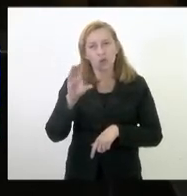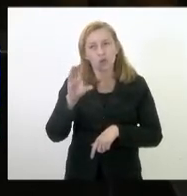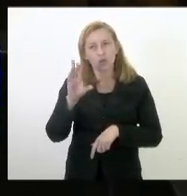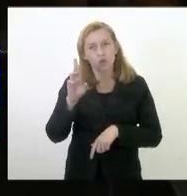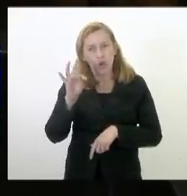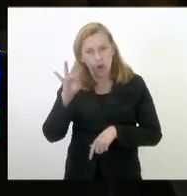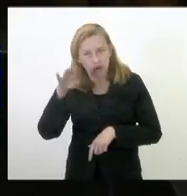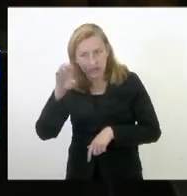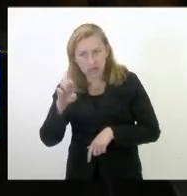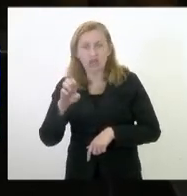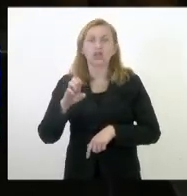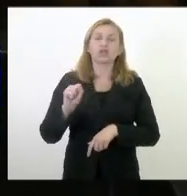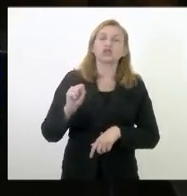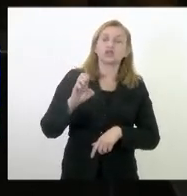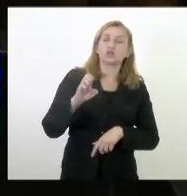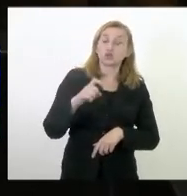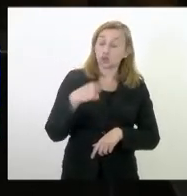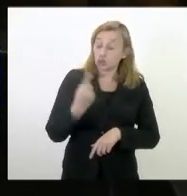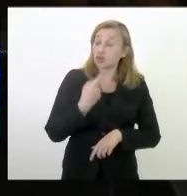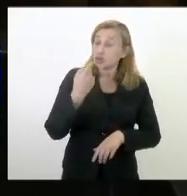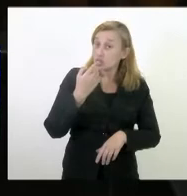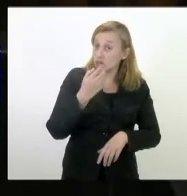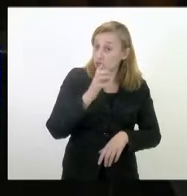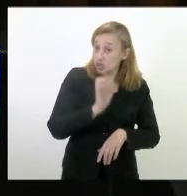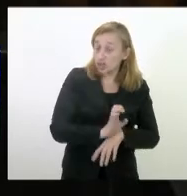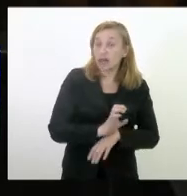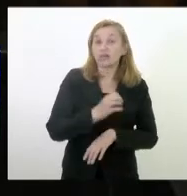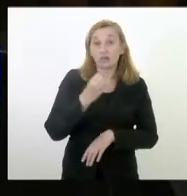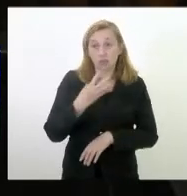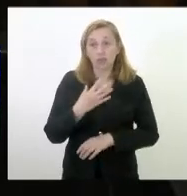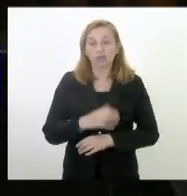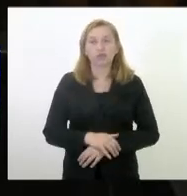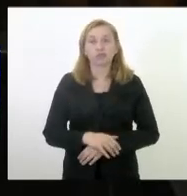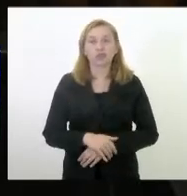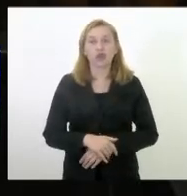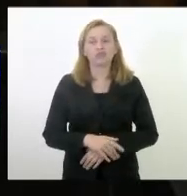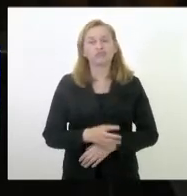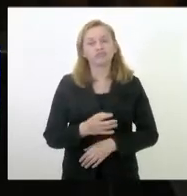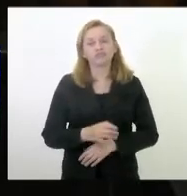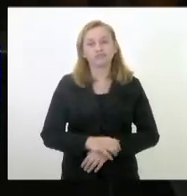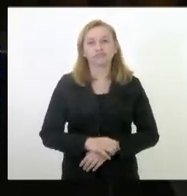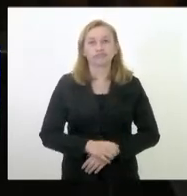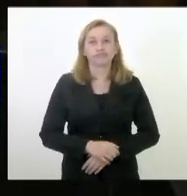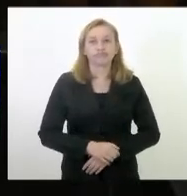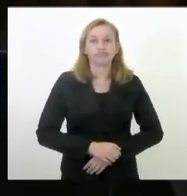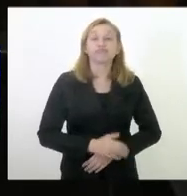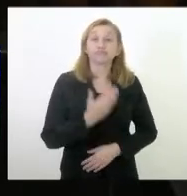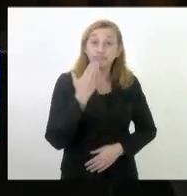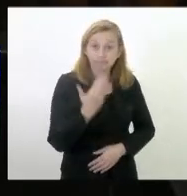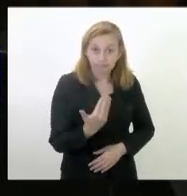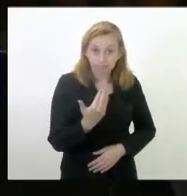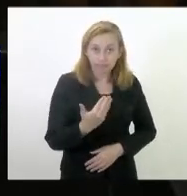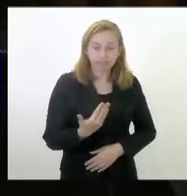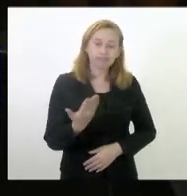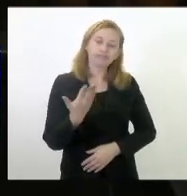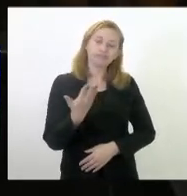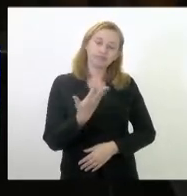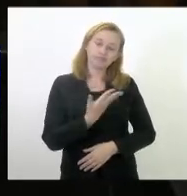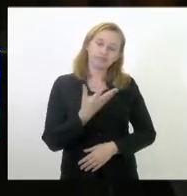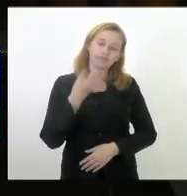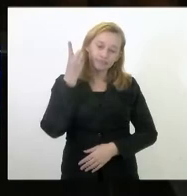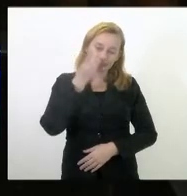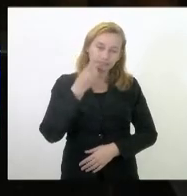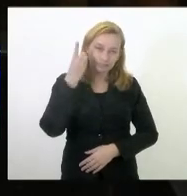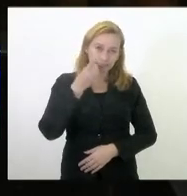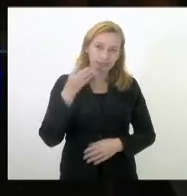esse papel. Então fica aqui essa colocação, que eu acho que é muito relevante, e peço para a nossa deputada, presidente da